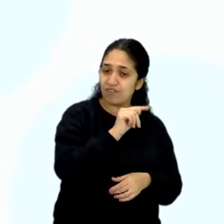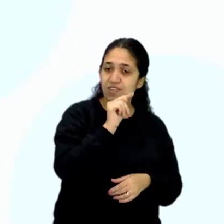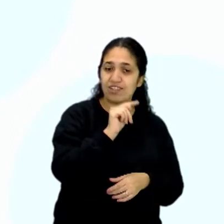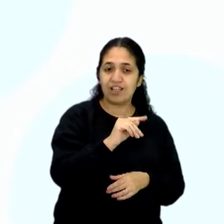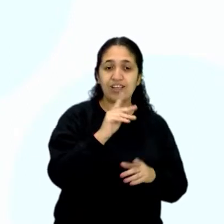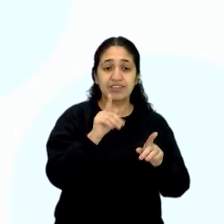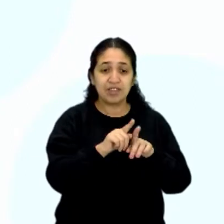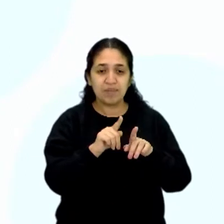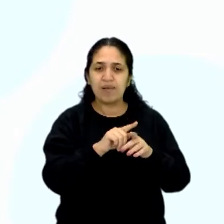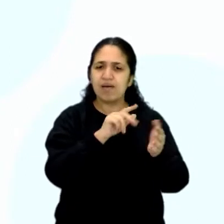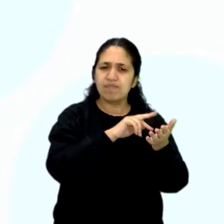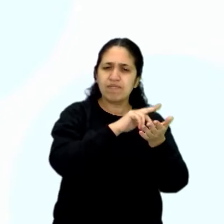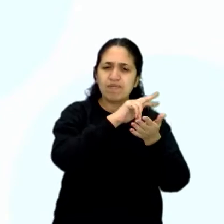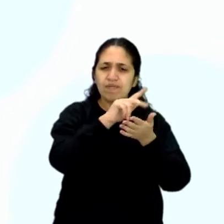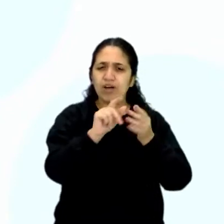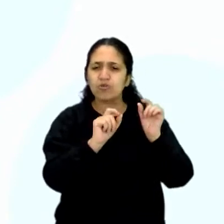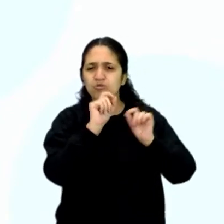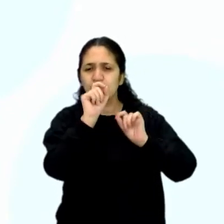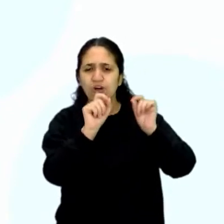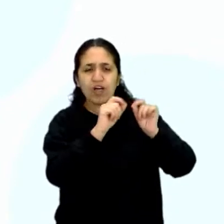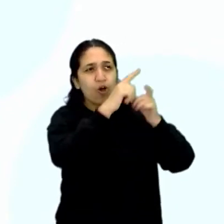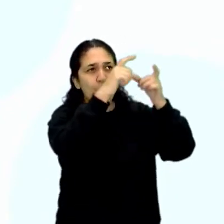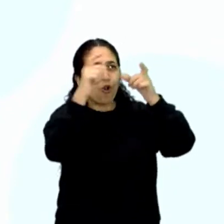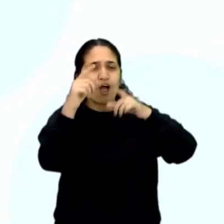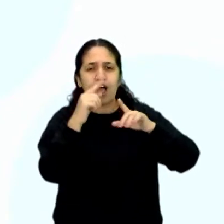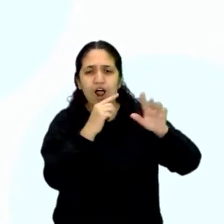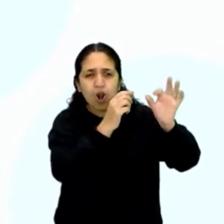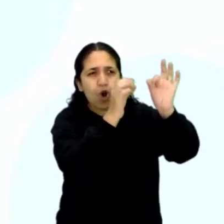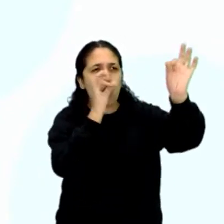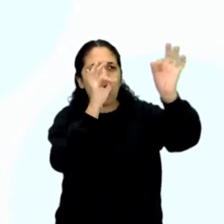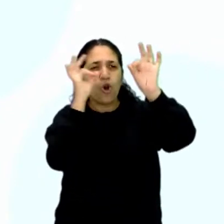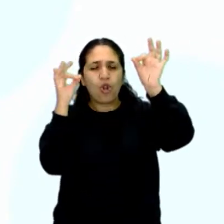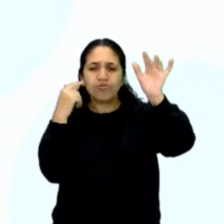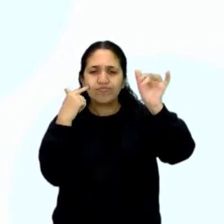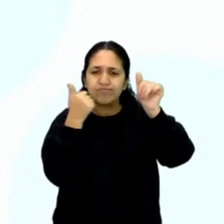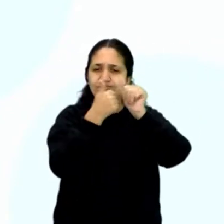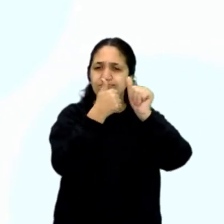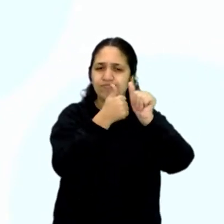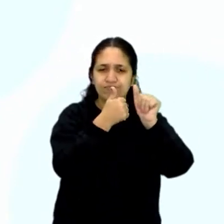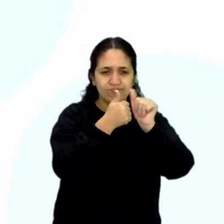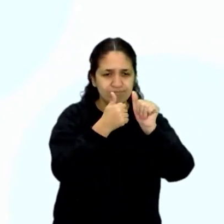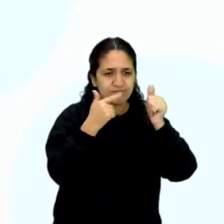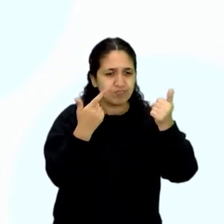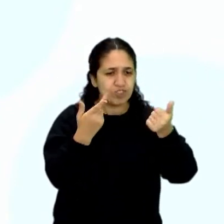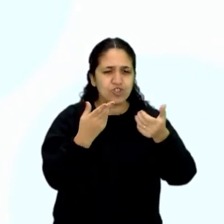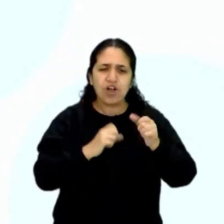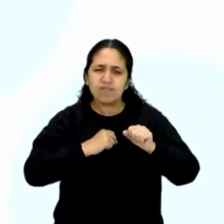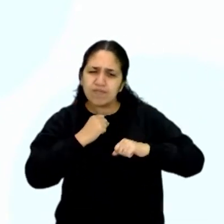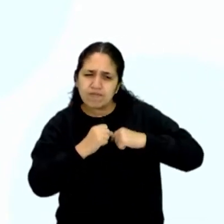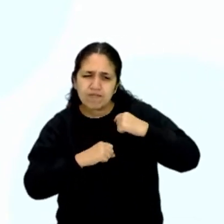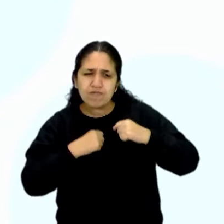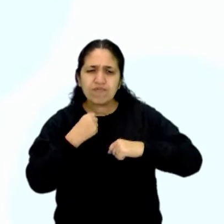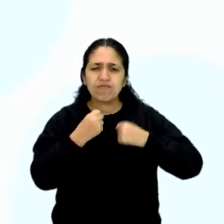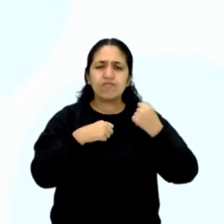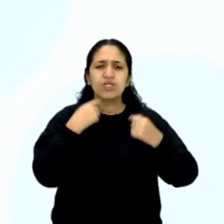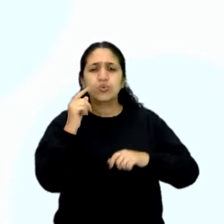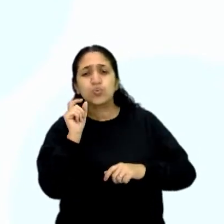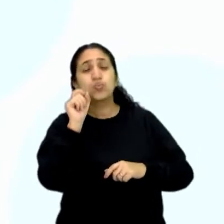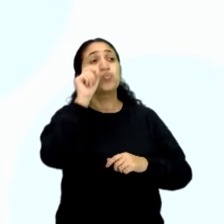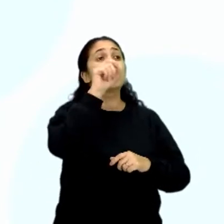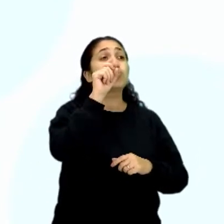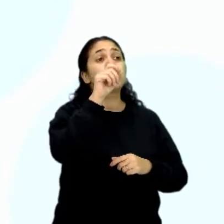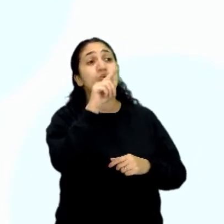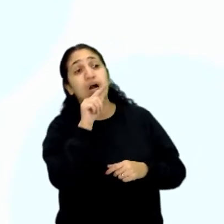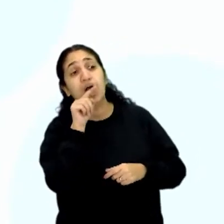vários satélites, que aproximam de nós os lugares distantes. Nunca deixamos de lado a ânsia por desvendar o que